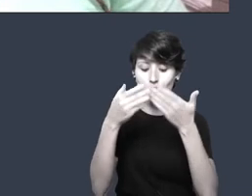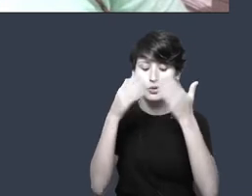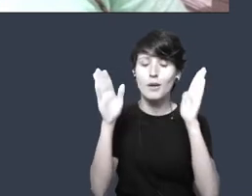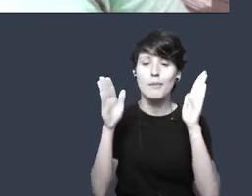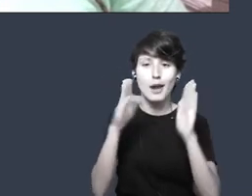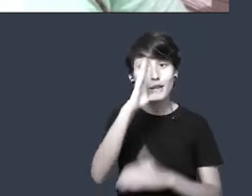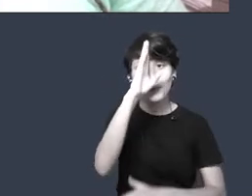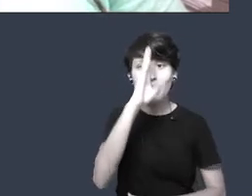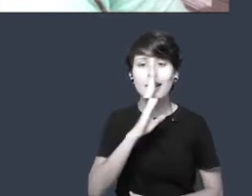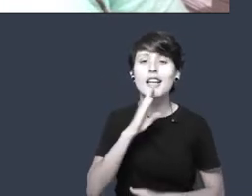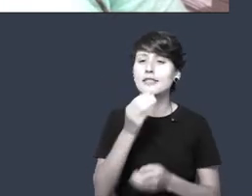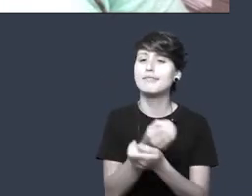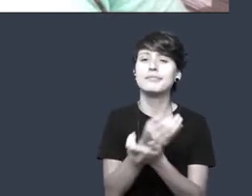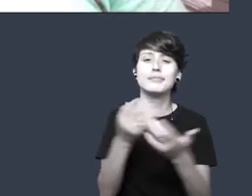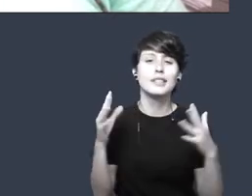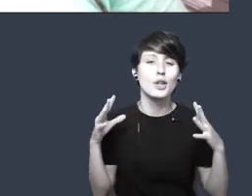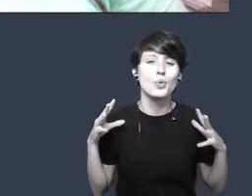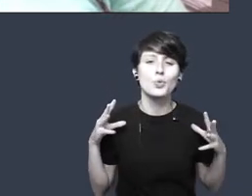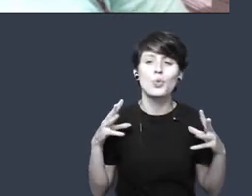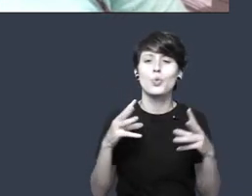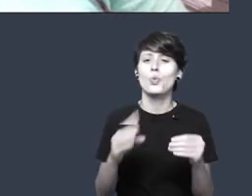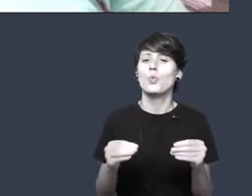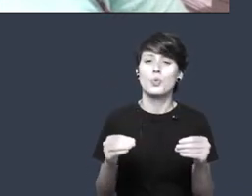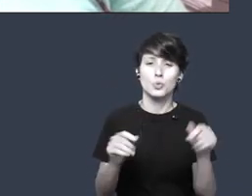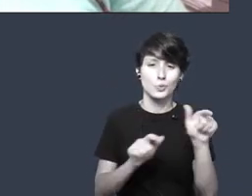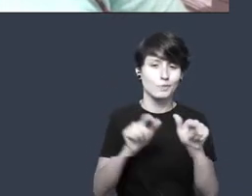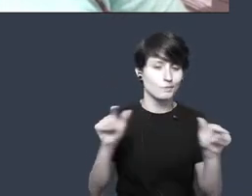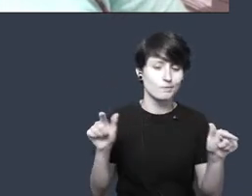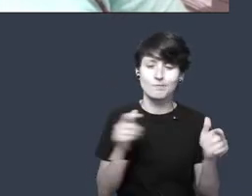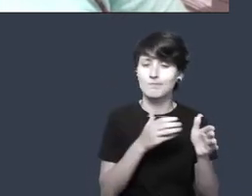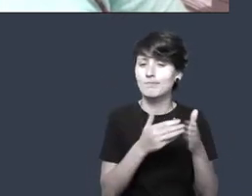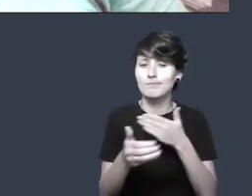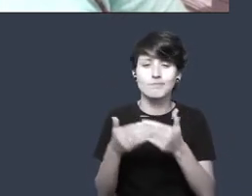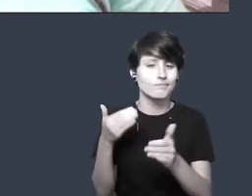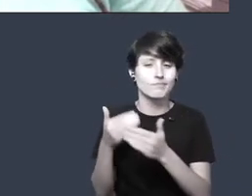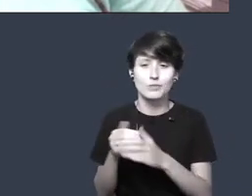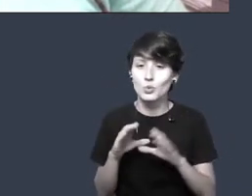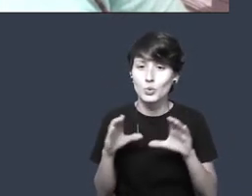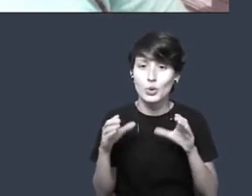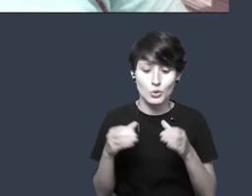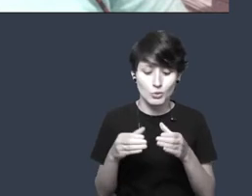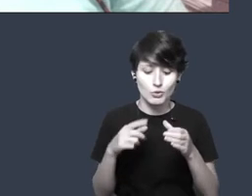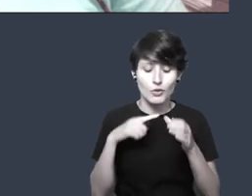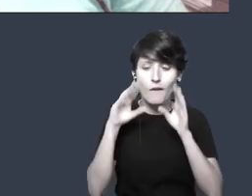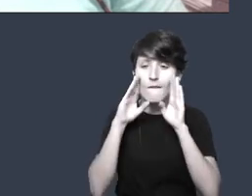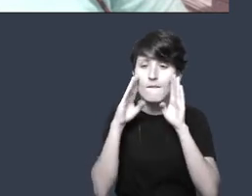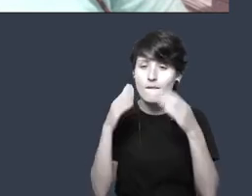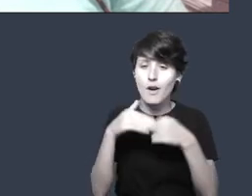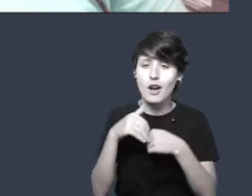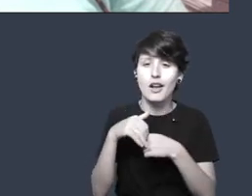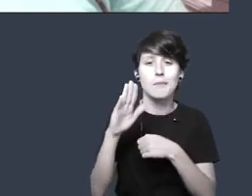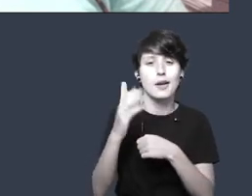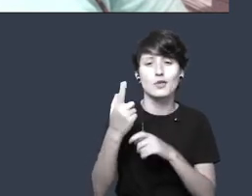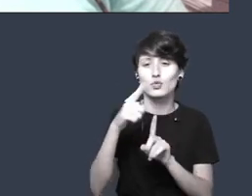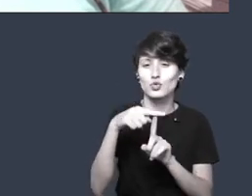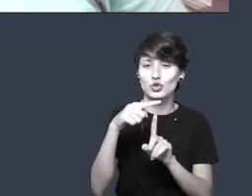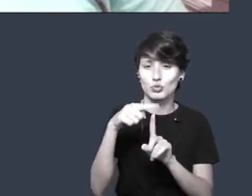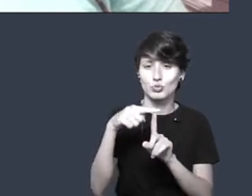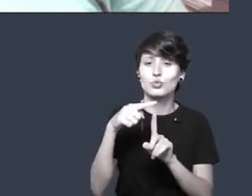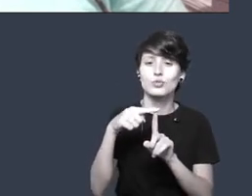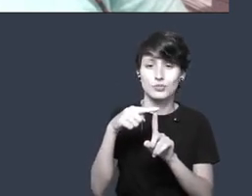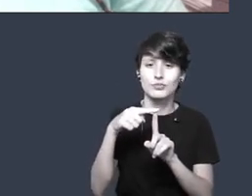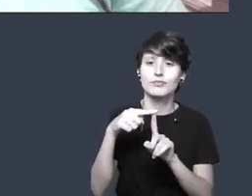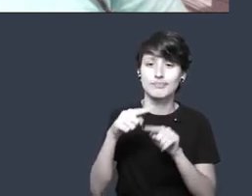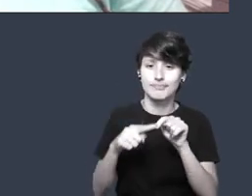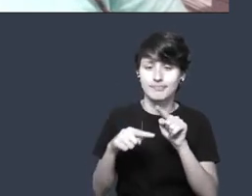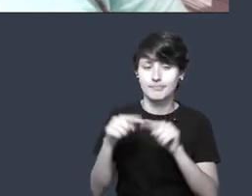é disponível para todo mundo. Dependendo do grupo, o grupo foca mais em um tipo de